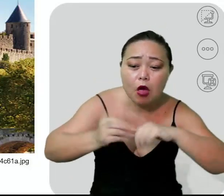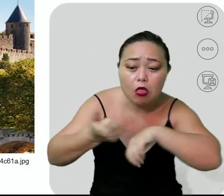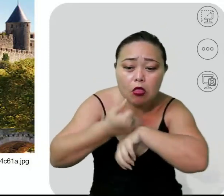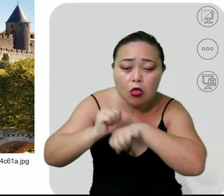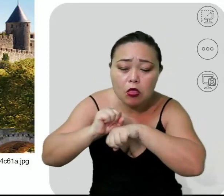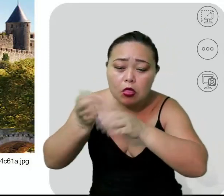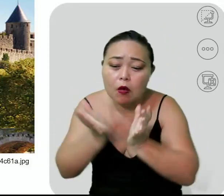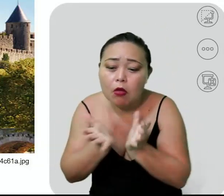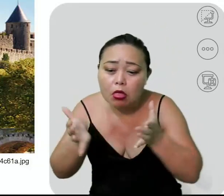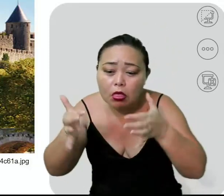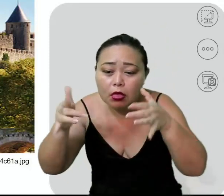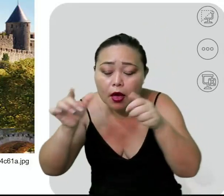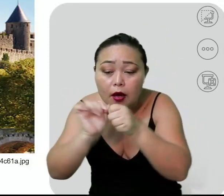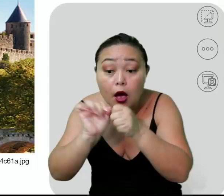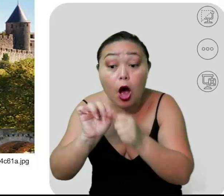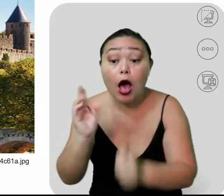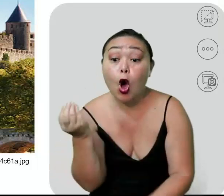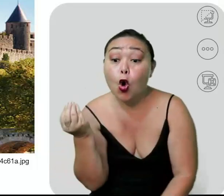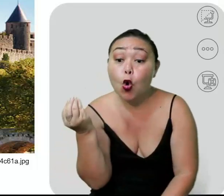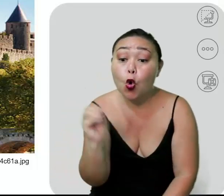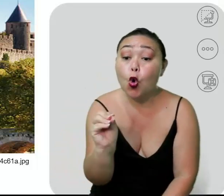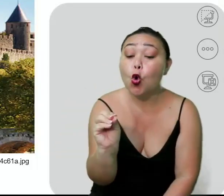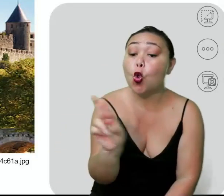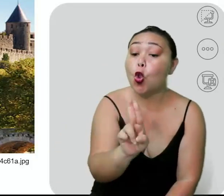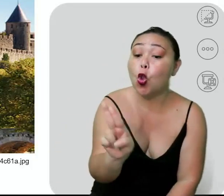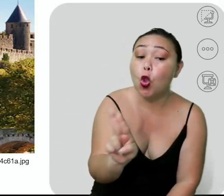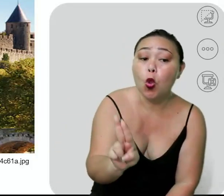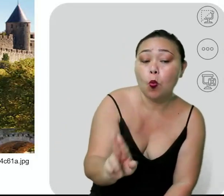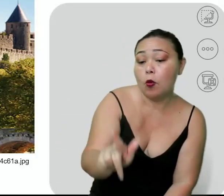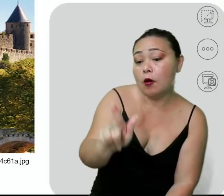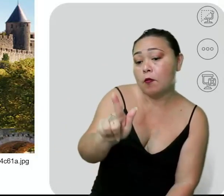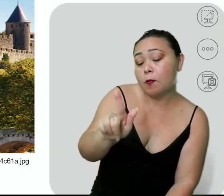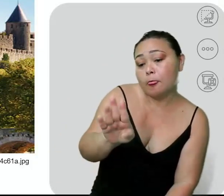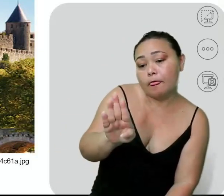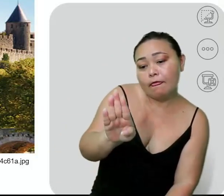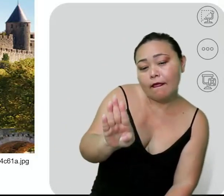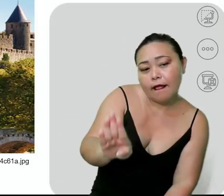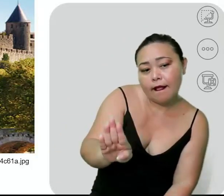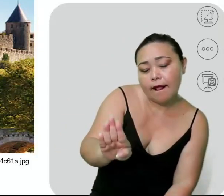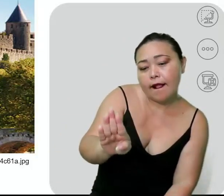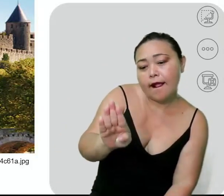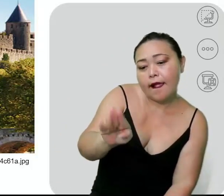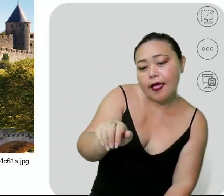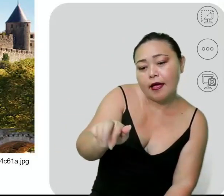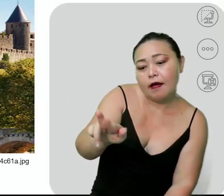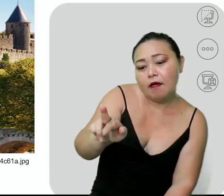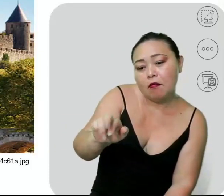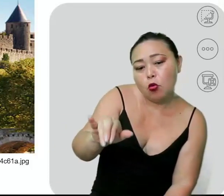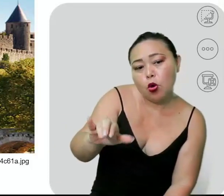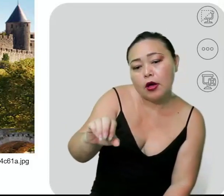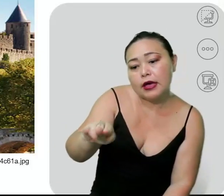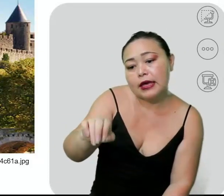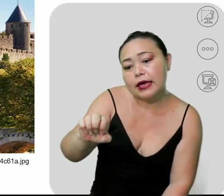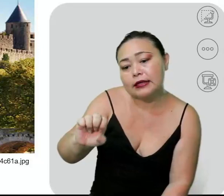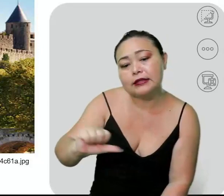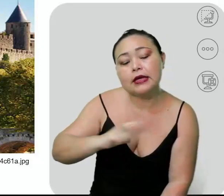de burgueses. Isso, para mim na tela. Olha, rapaz, a minha produtora tá...